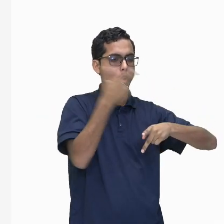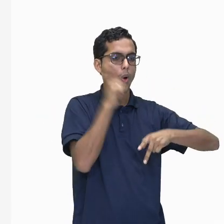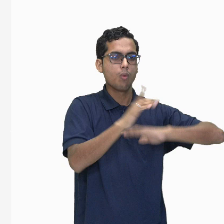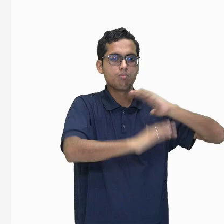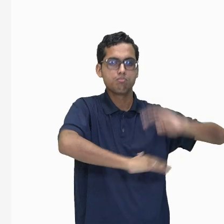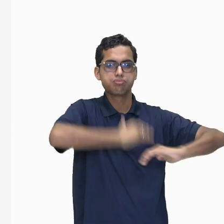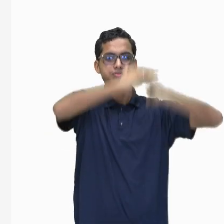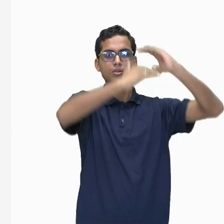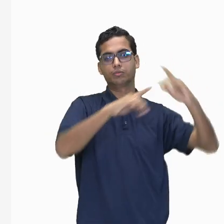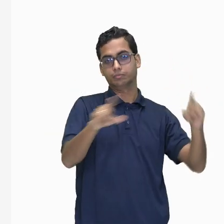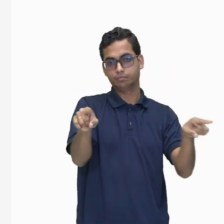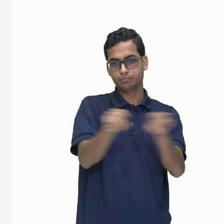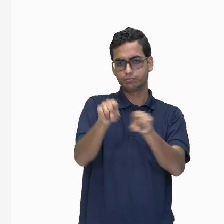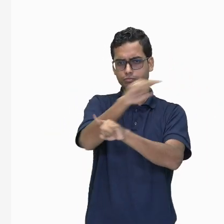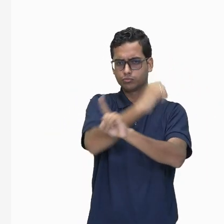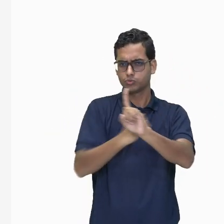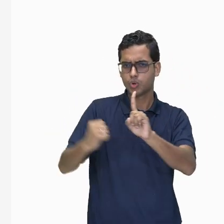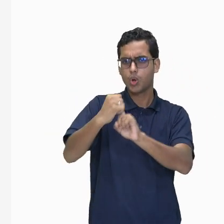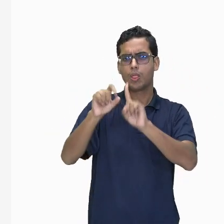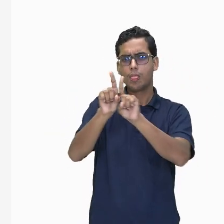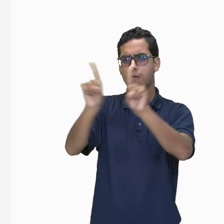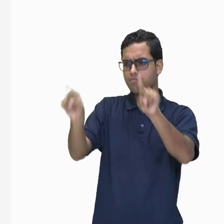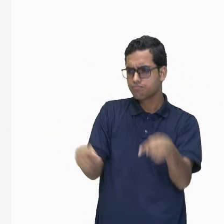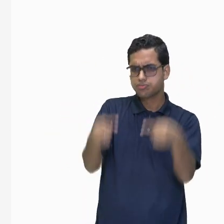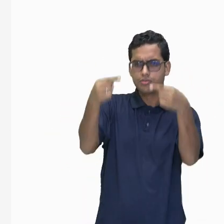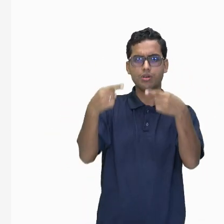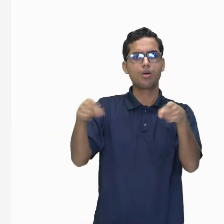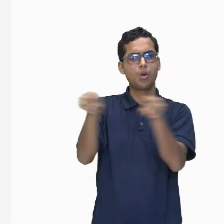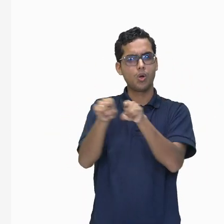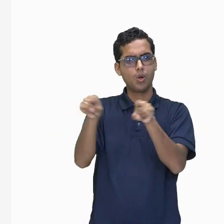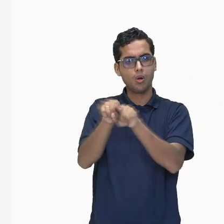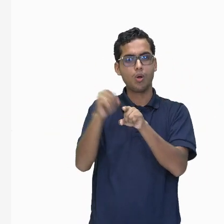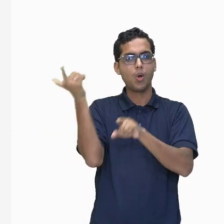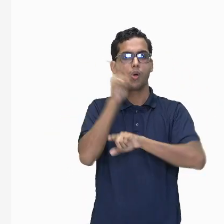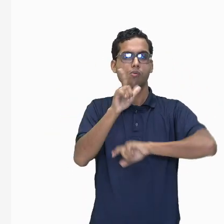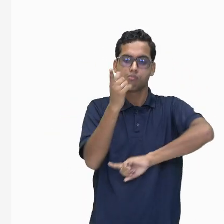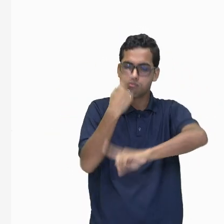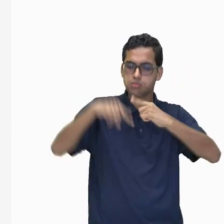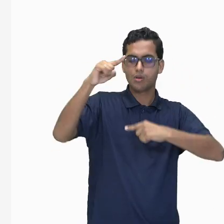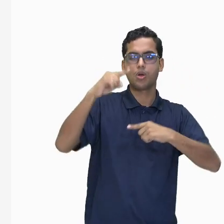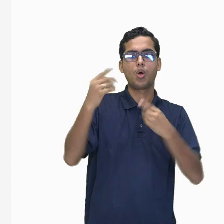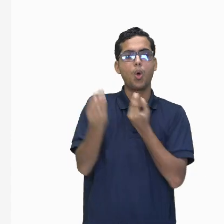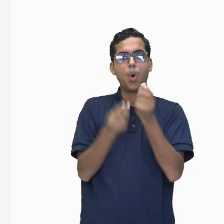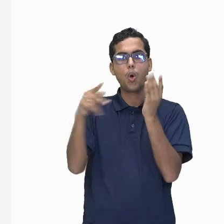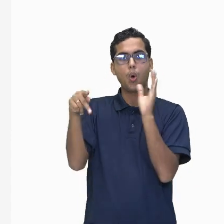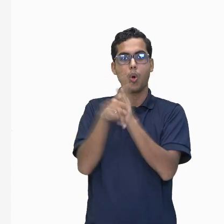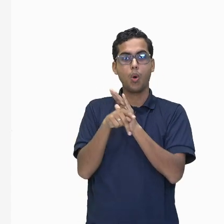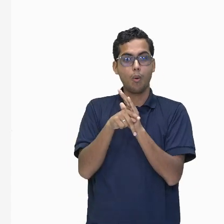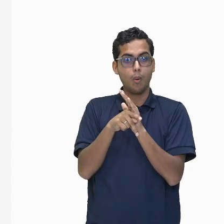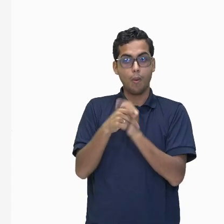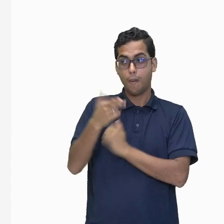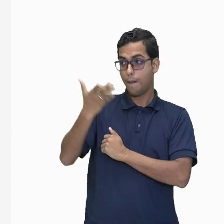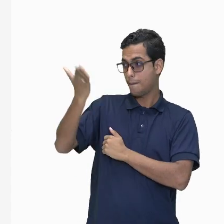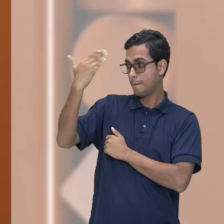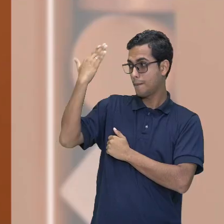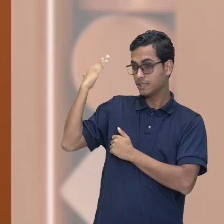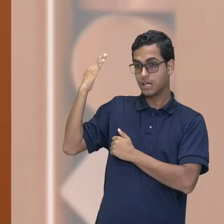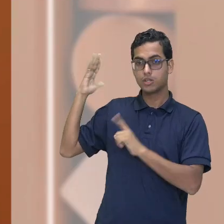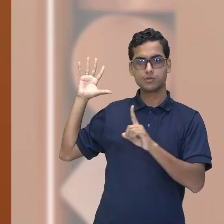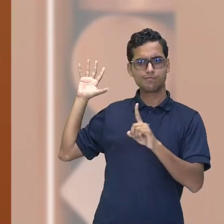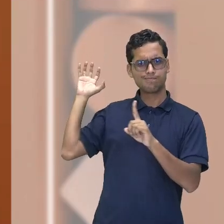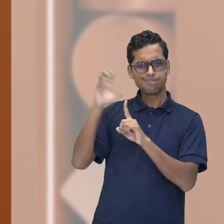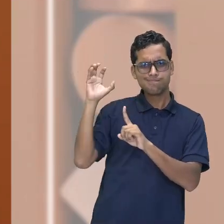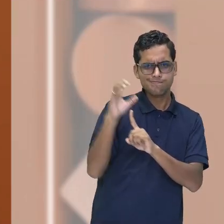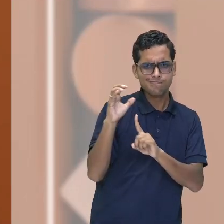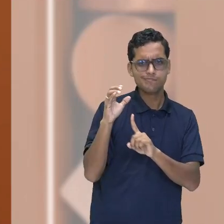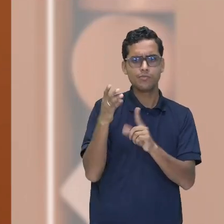e desafios, e como o passado influencia o presente. Como assim, professor? Não estou entendendo nada. Como